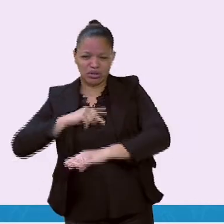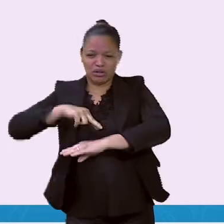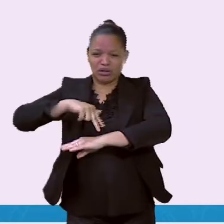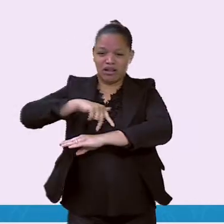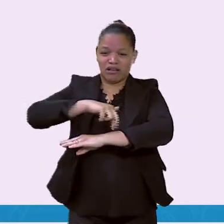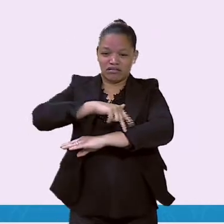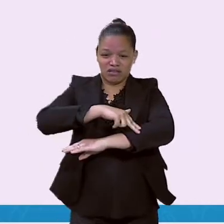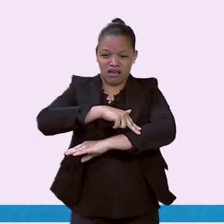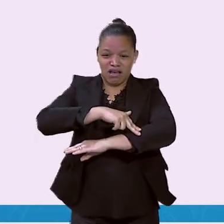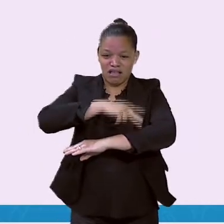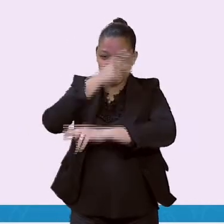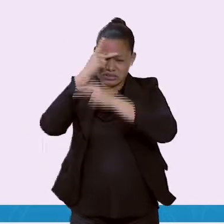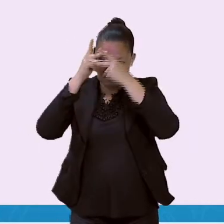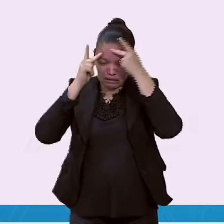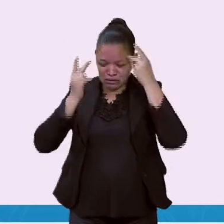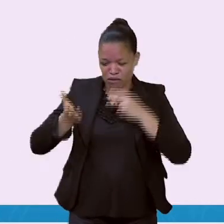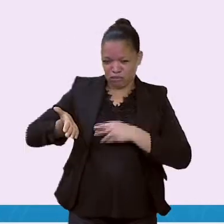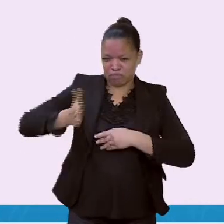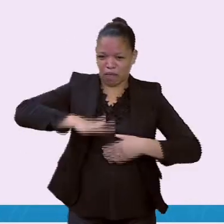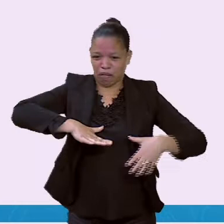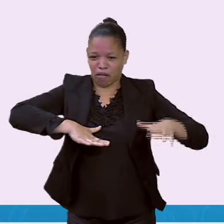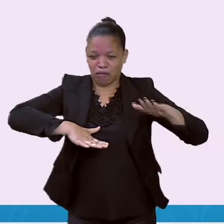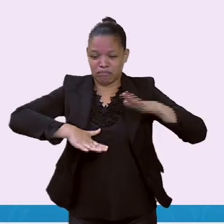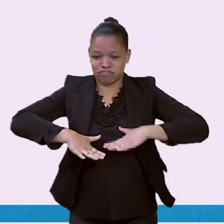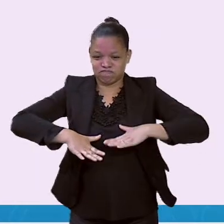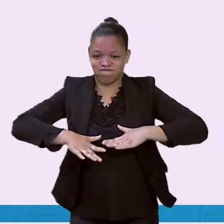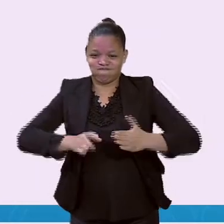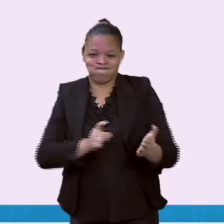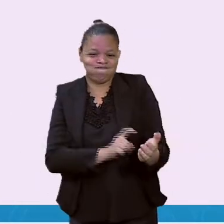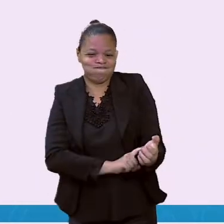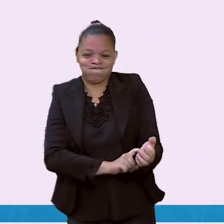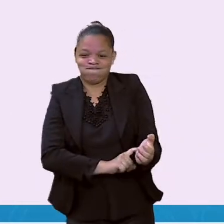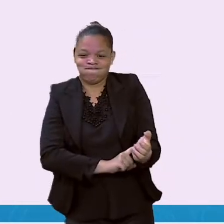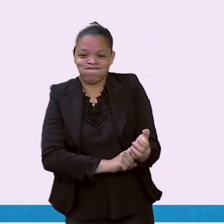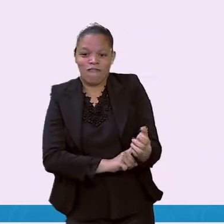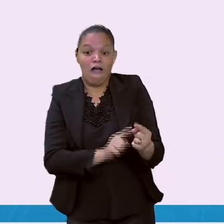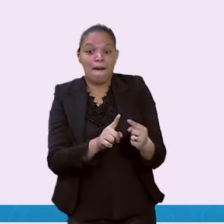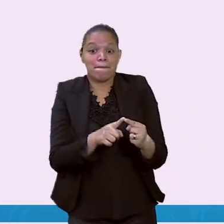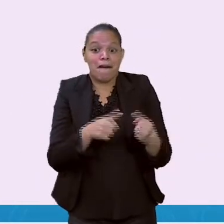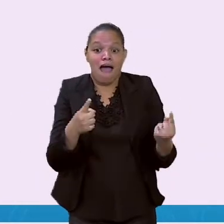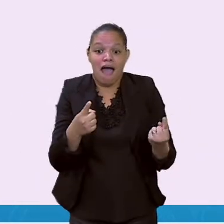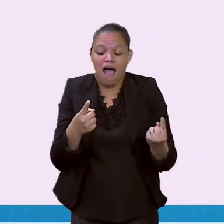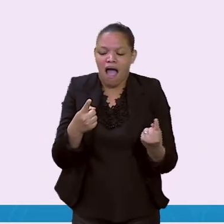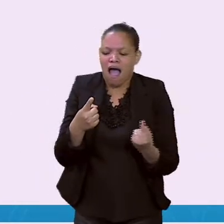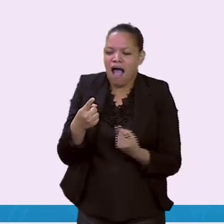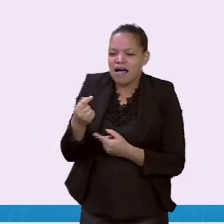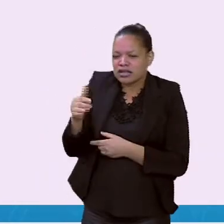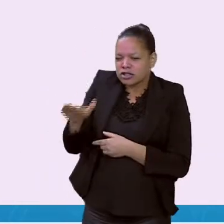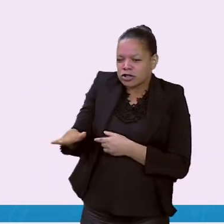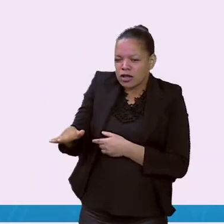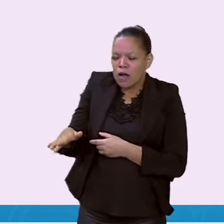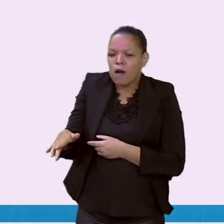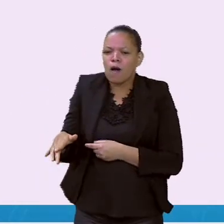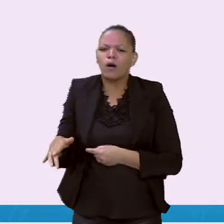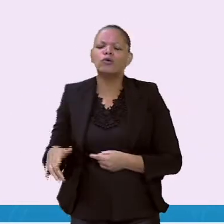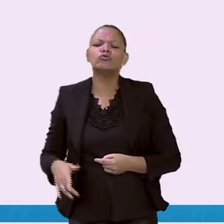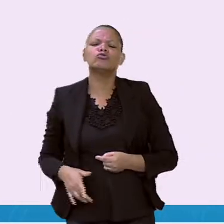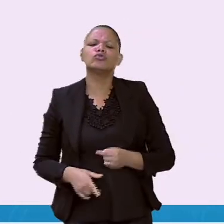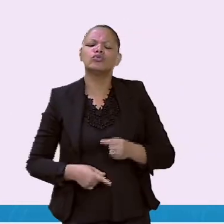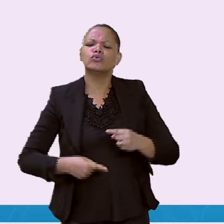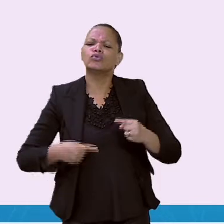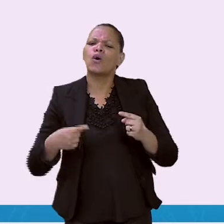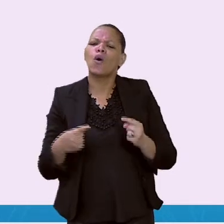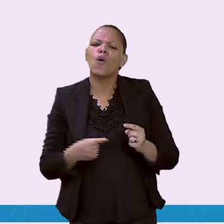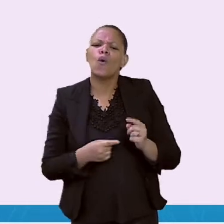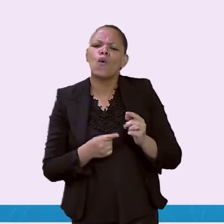furiosa. Então, as crianças da rua combinaram que quem tem cachorro carrega um